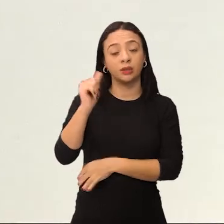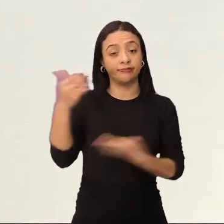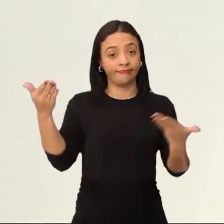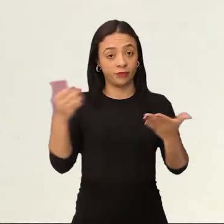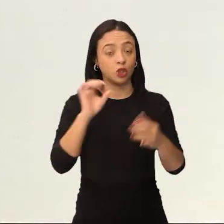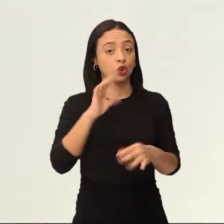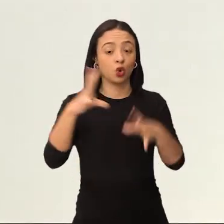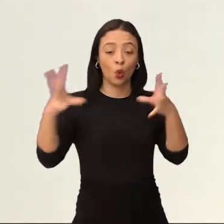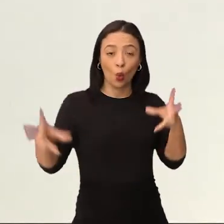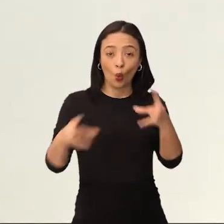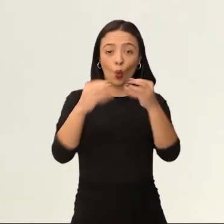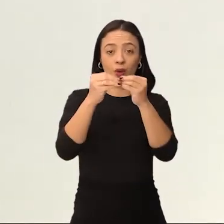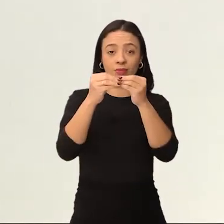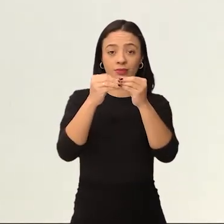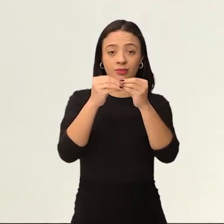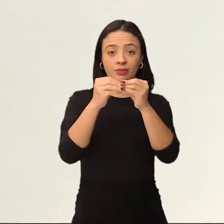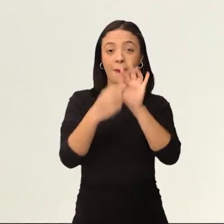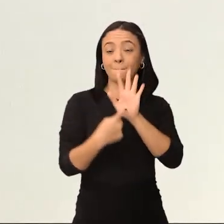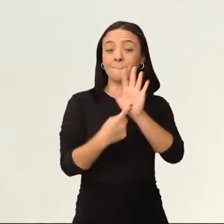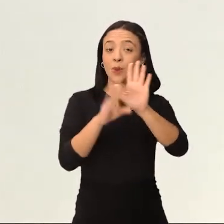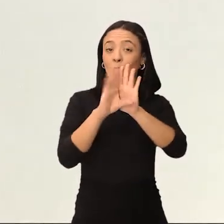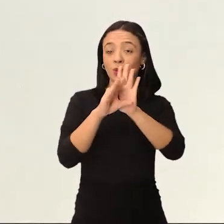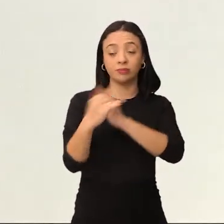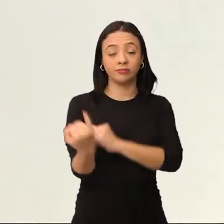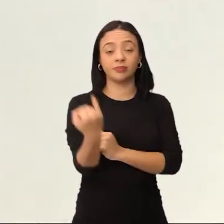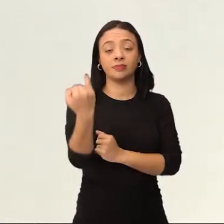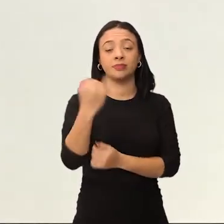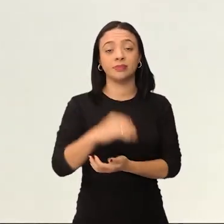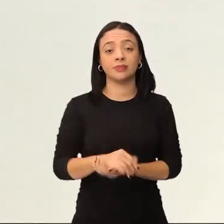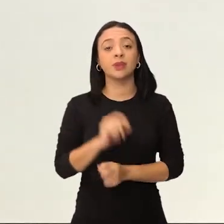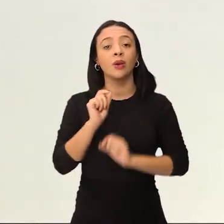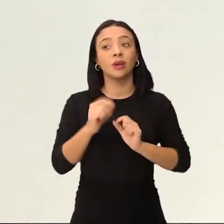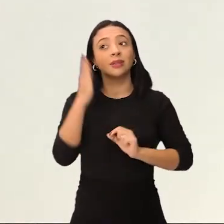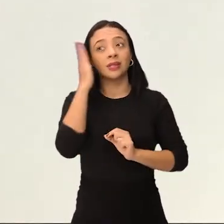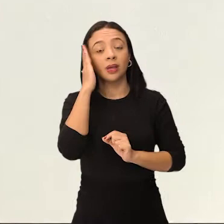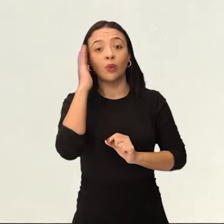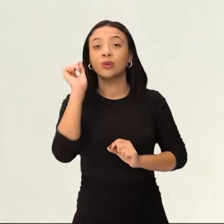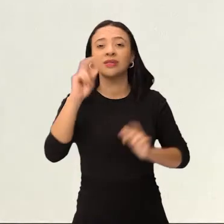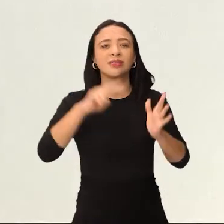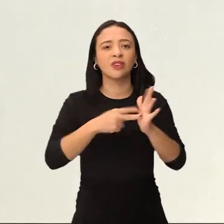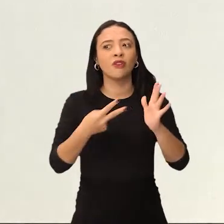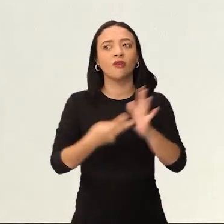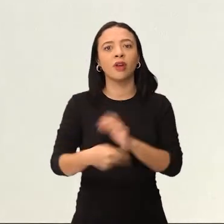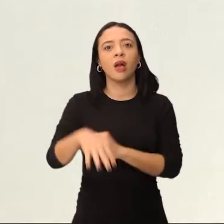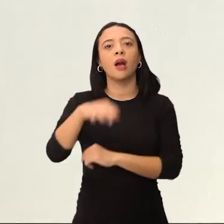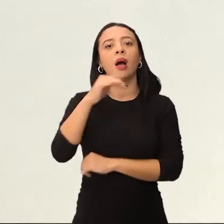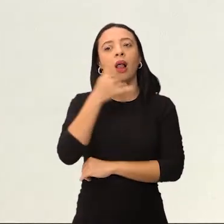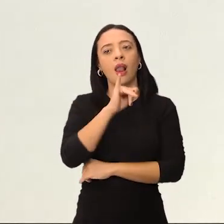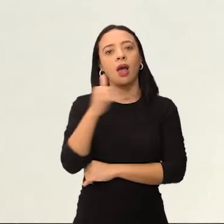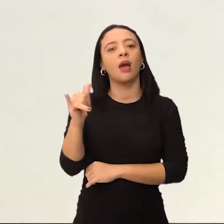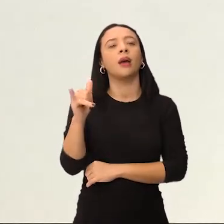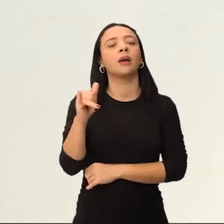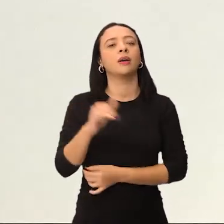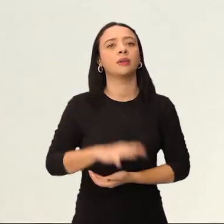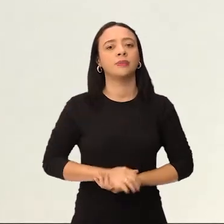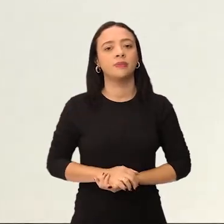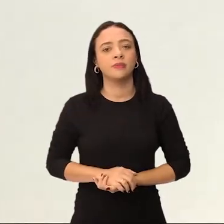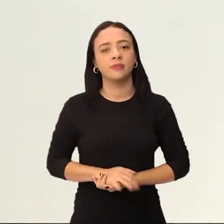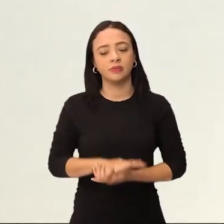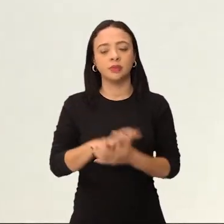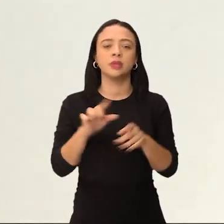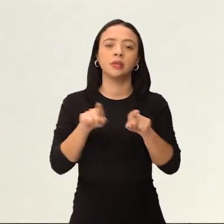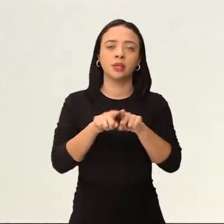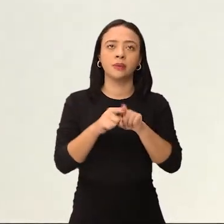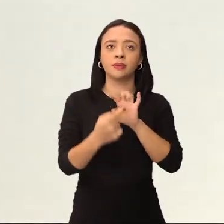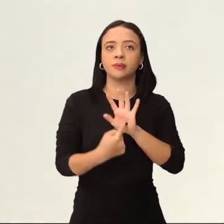só resumir para pegar o conceito que nós precisamos que justamente saber o que que é o elétron o que que é eletricidade tão